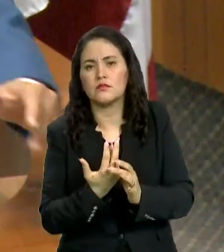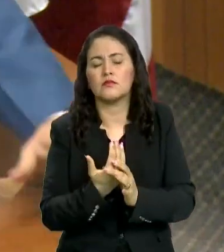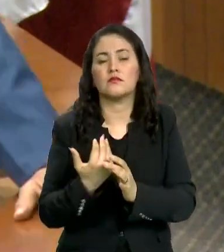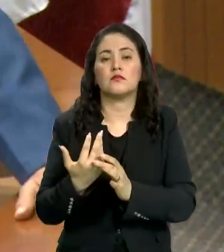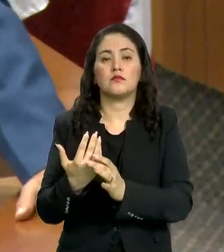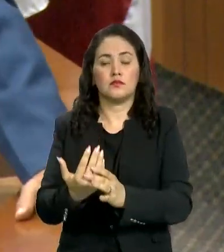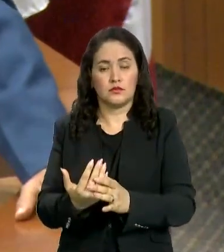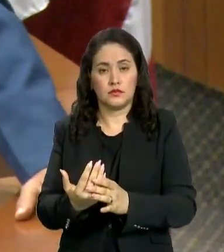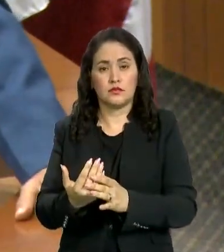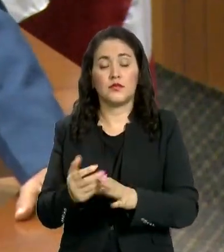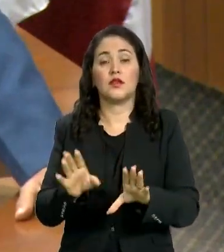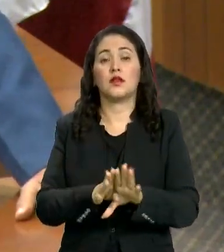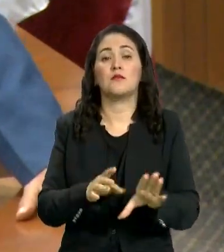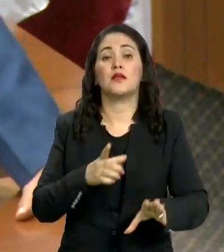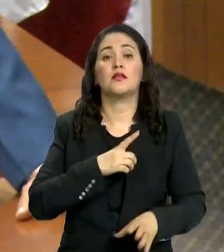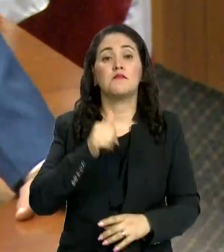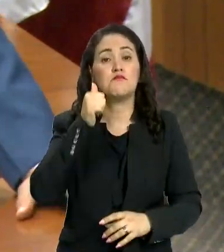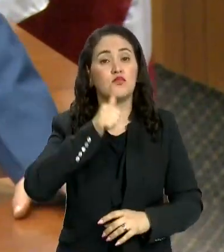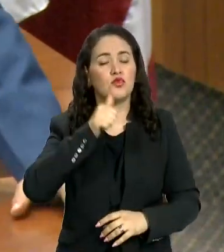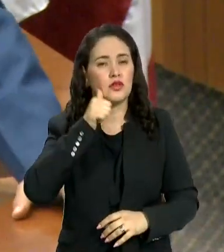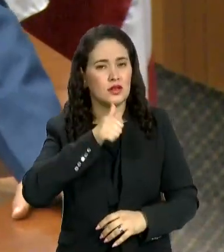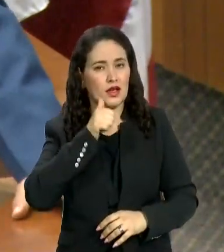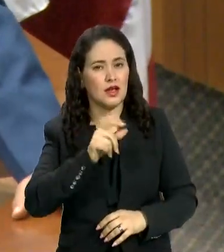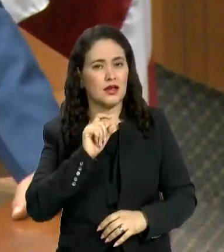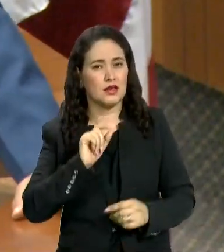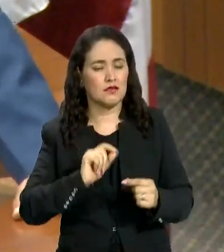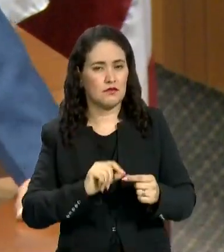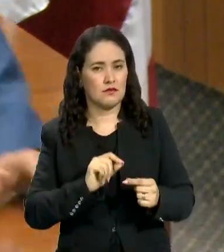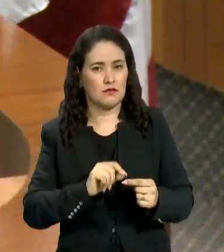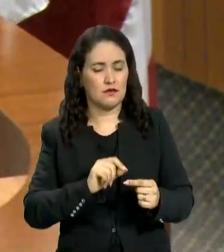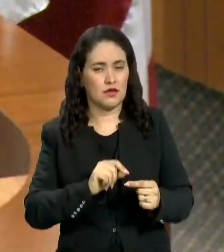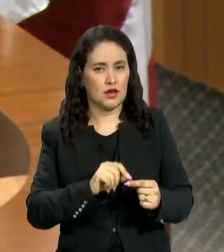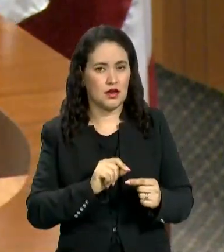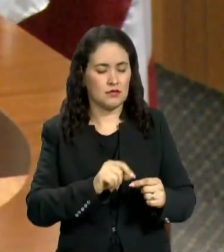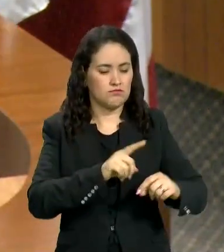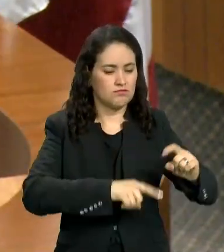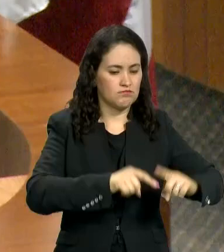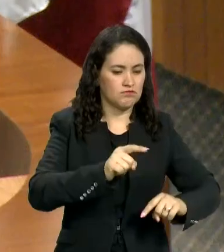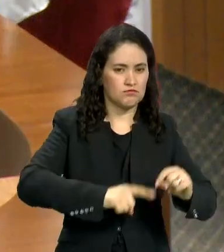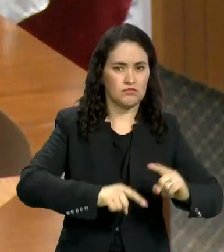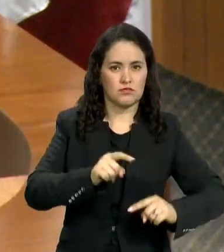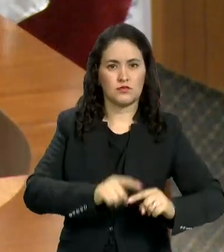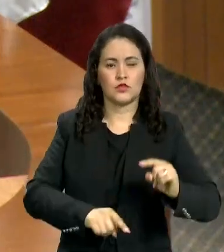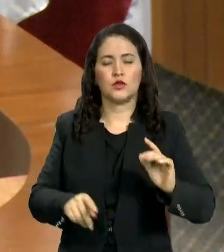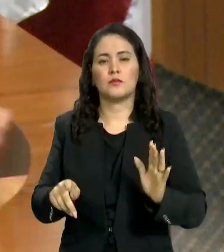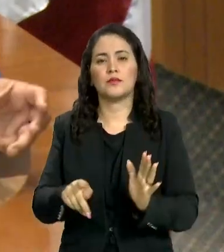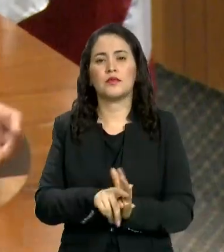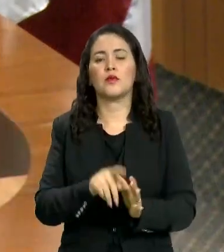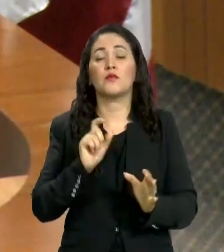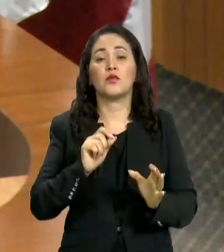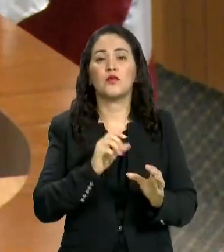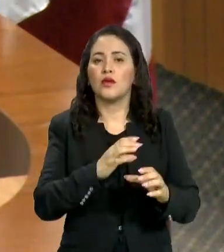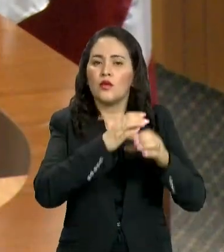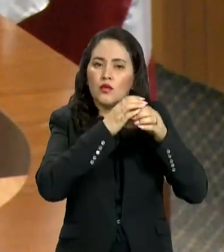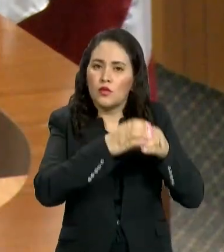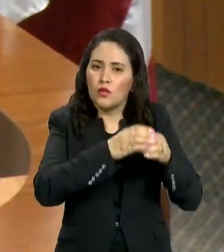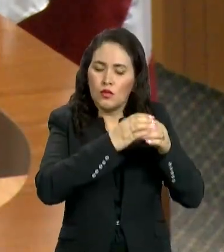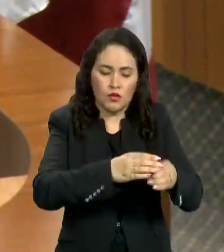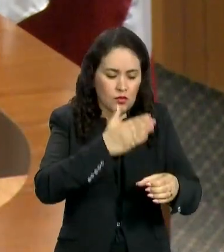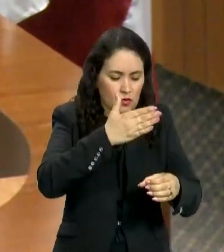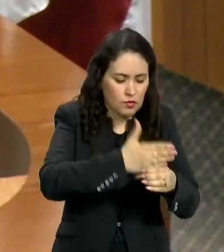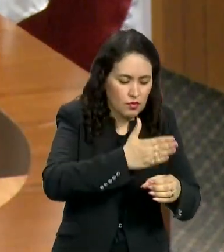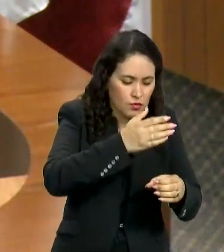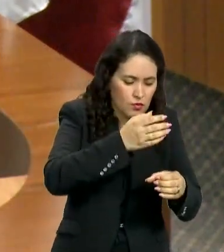subprodutos da Agricultura Familiar basicamente do Babaçu né com Brown sorvetes mais de